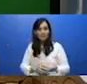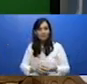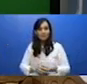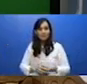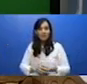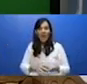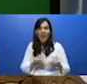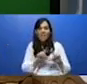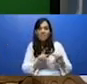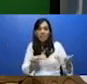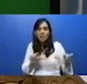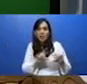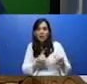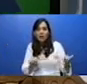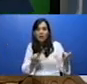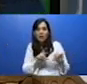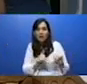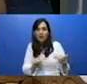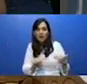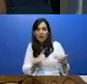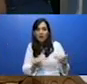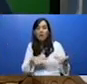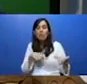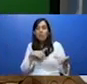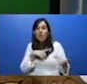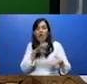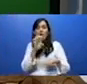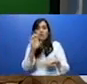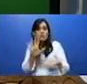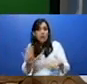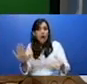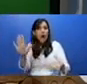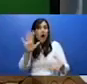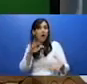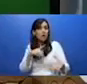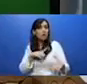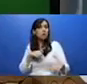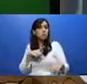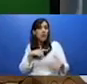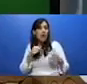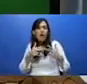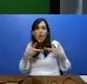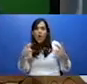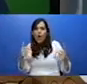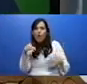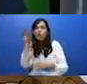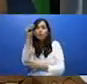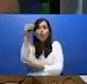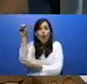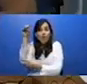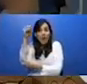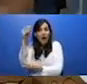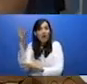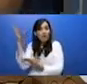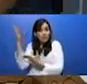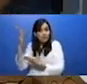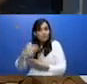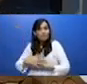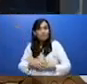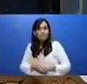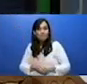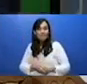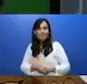aqui, significa, né, que são estados que possuem os vestígios de dinossauros, tá? Onde pode